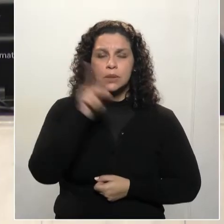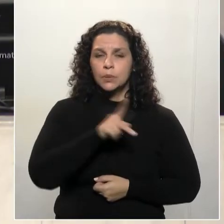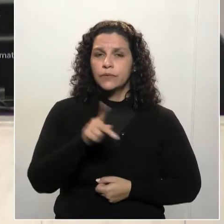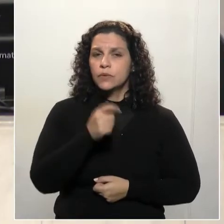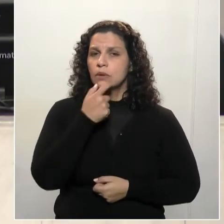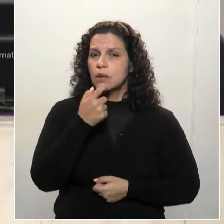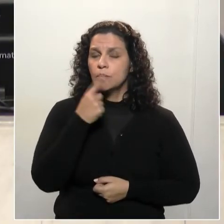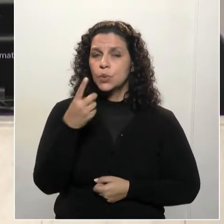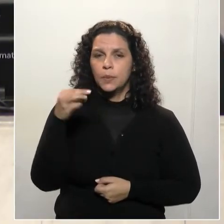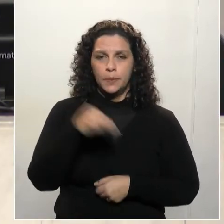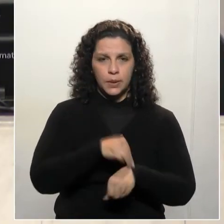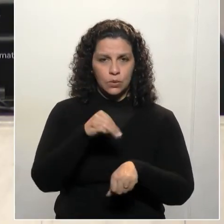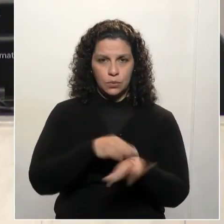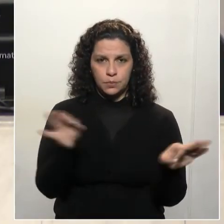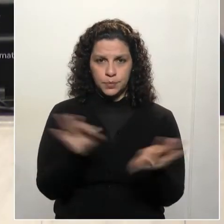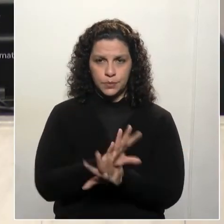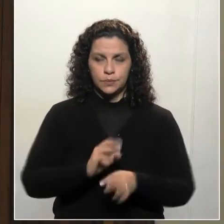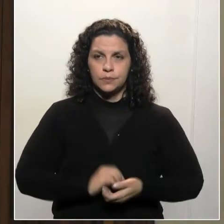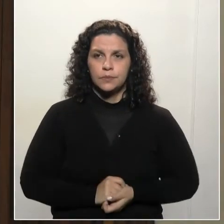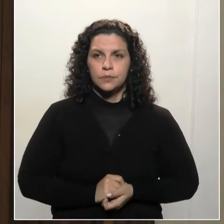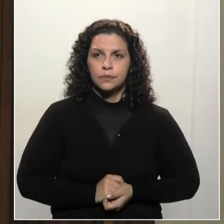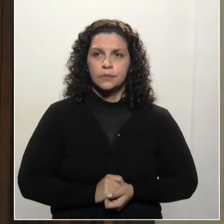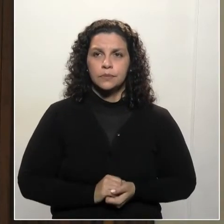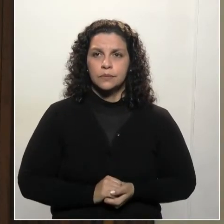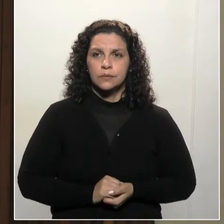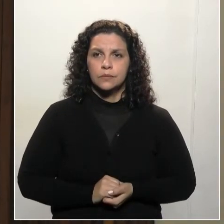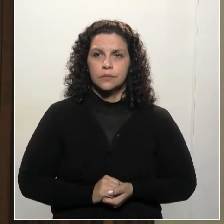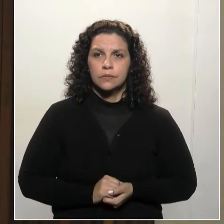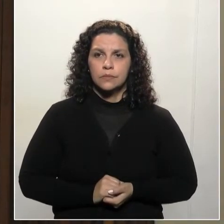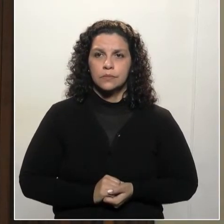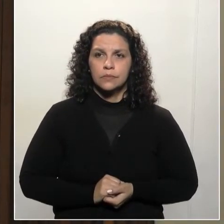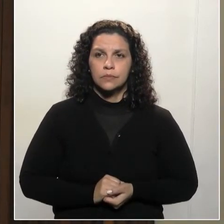professor Lemos, um minuto para concluir.